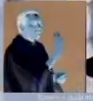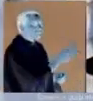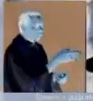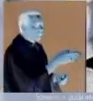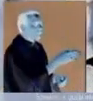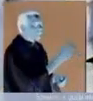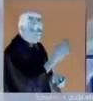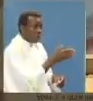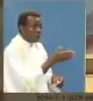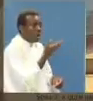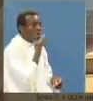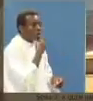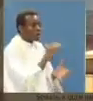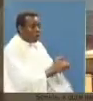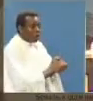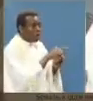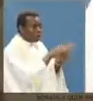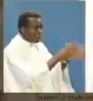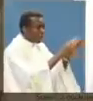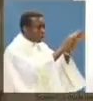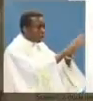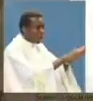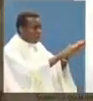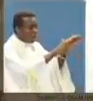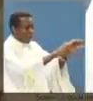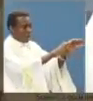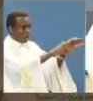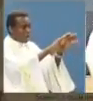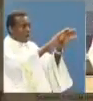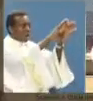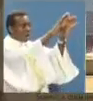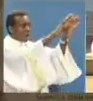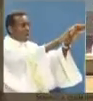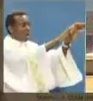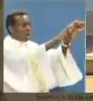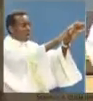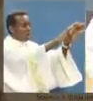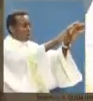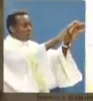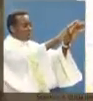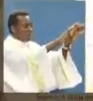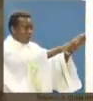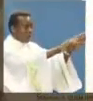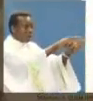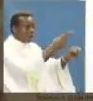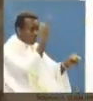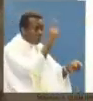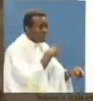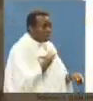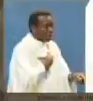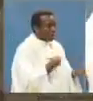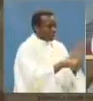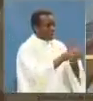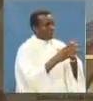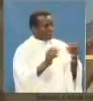A senhora já pediu para o seu marido pôr a mão na sua cabeça? Inclusive, ele pode pôr a mão em qualquer lugar na senhora. E